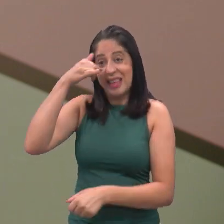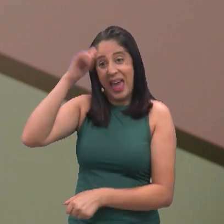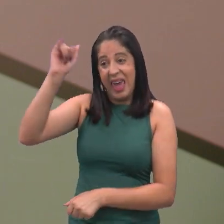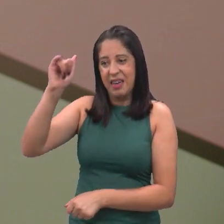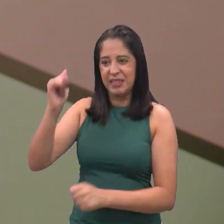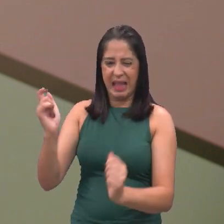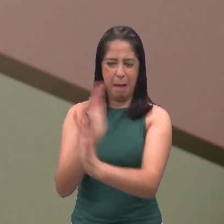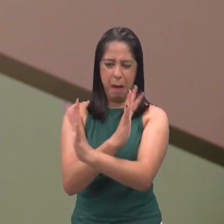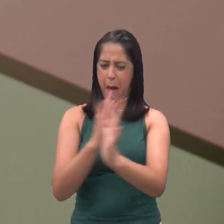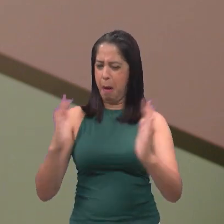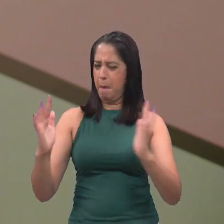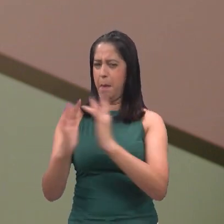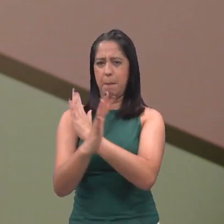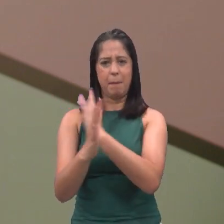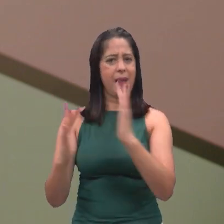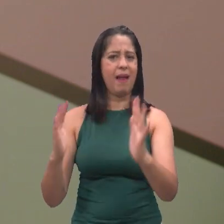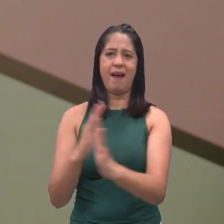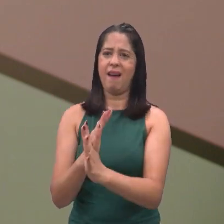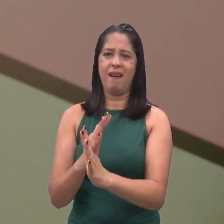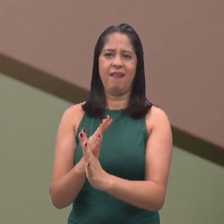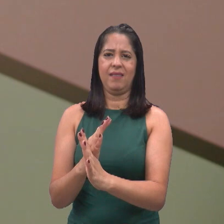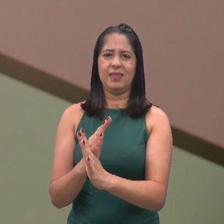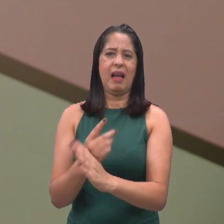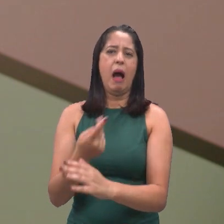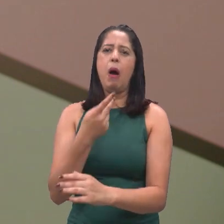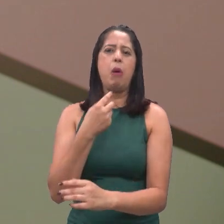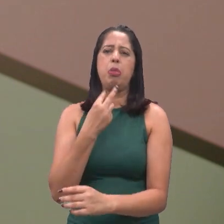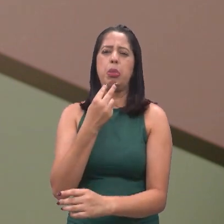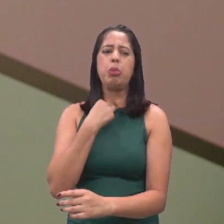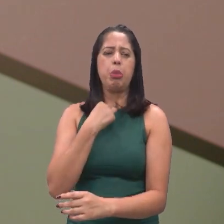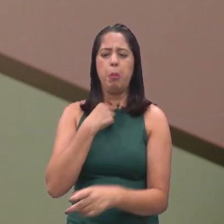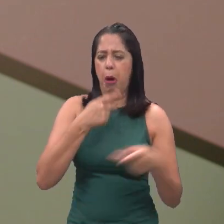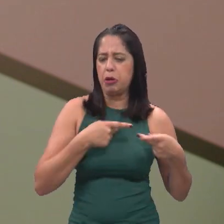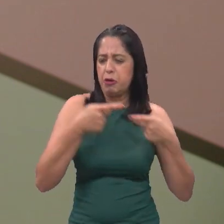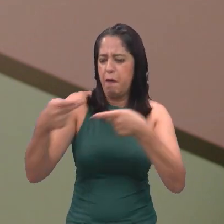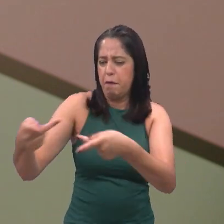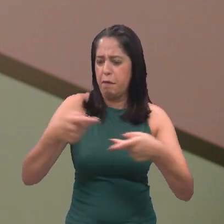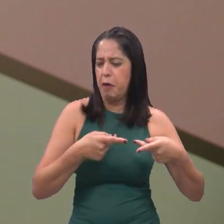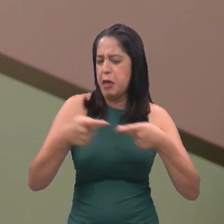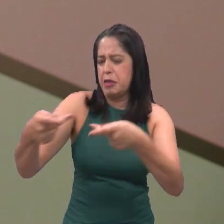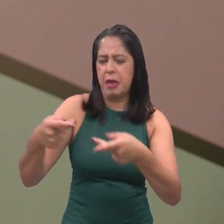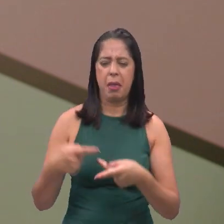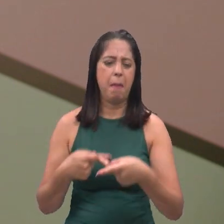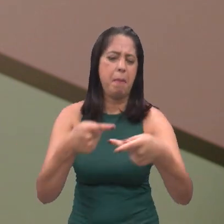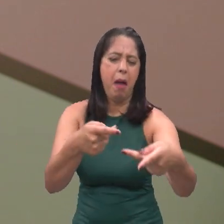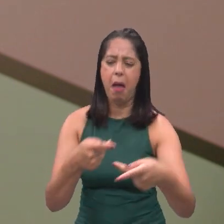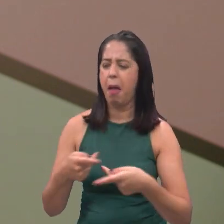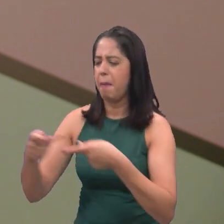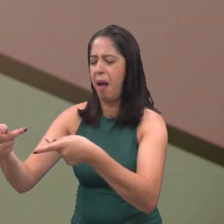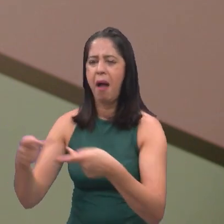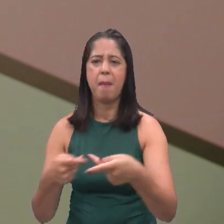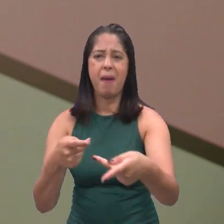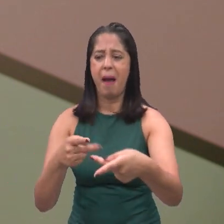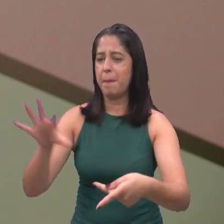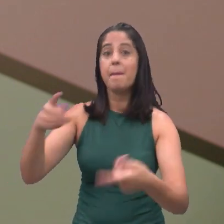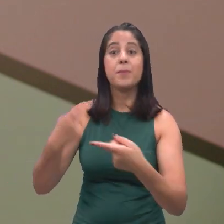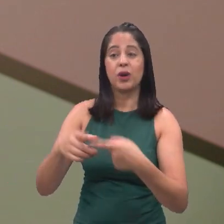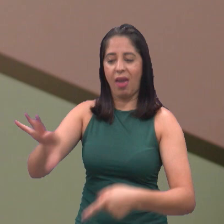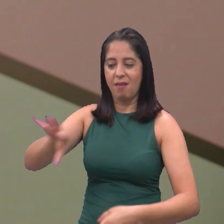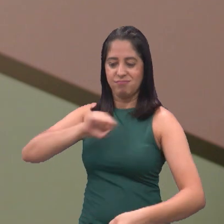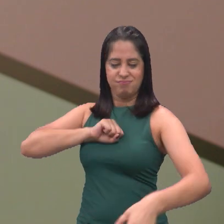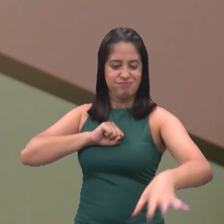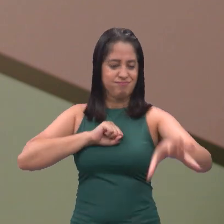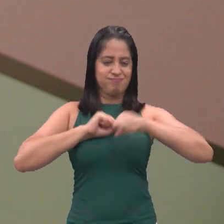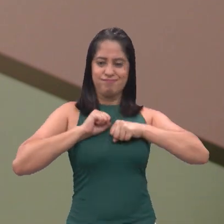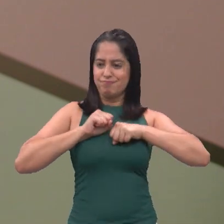não dá para eu ficar recebendo muita gente, porque essas pessoas circulam em diversos lugares, têm contato com diversas pessoas. Mas quando